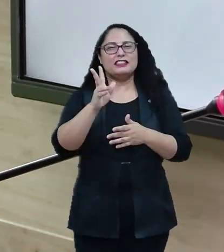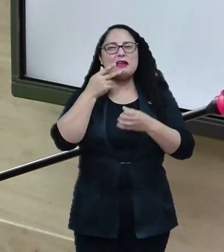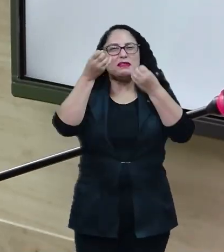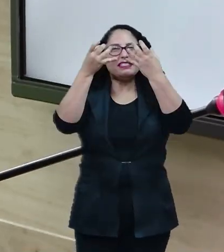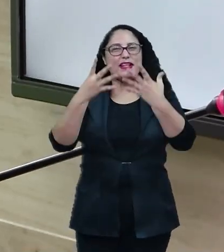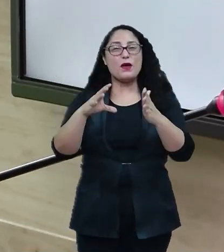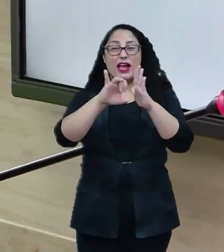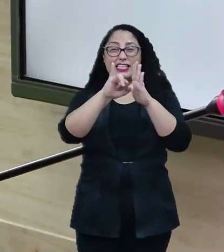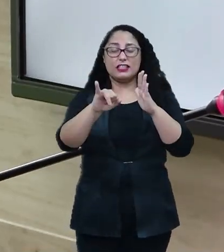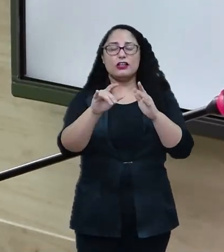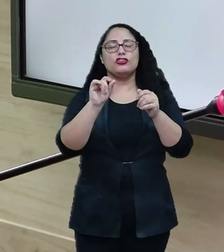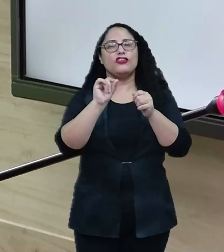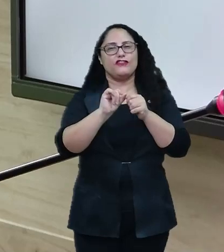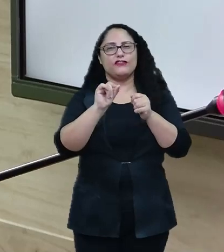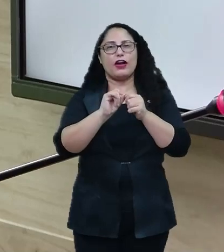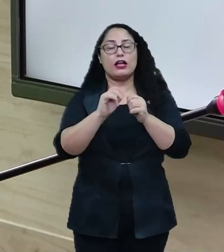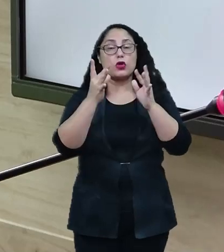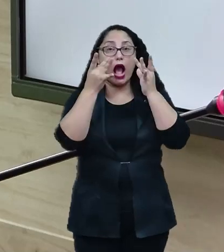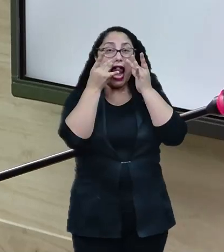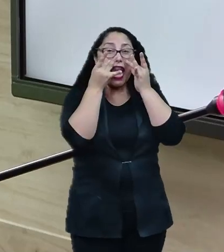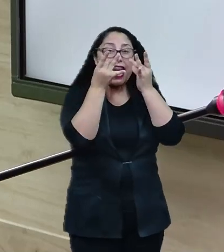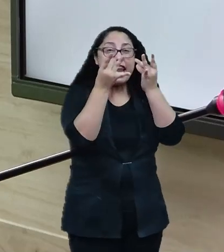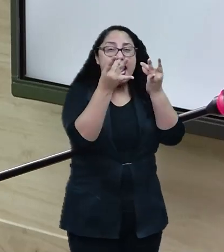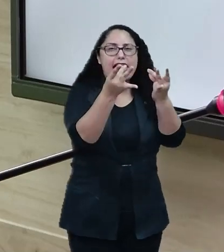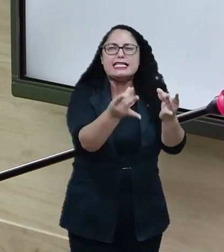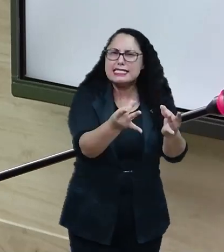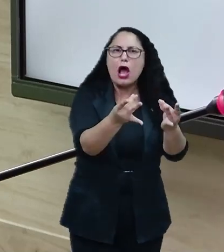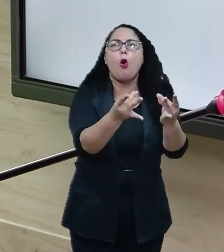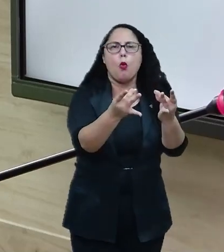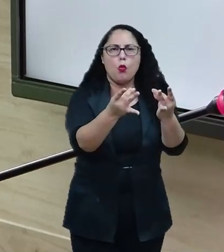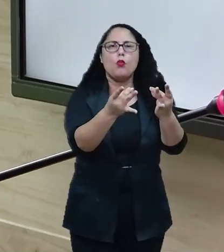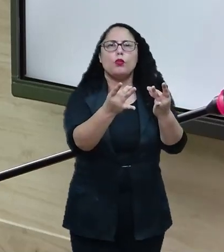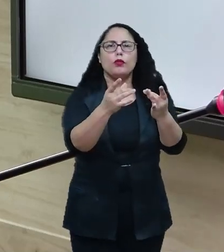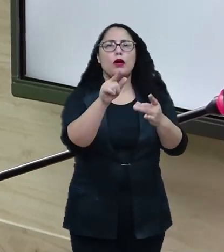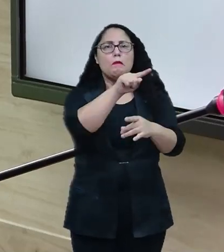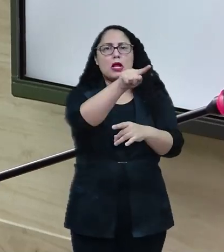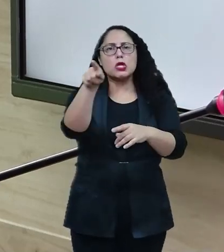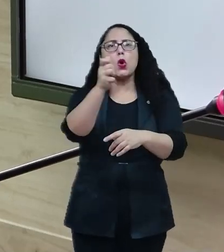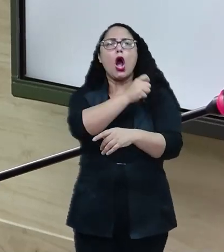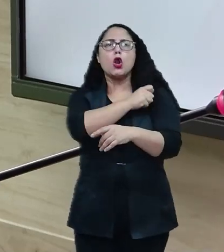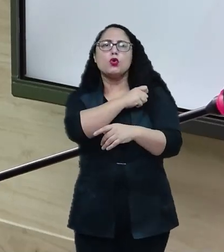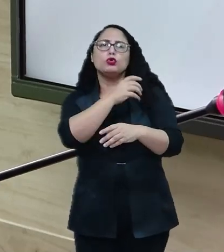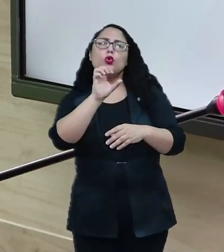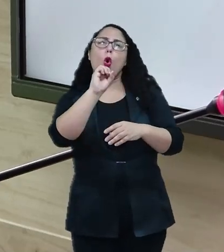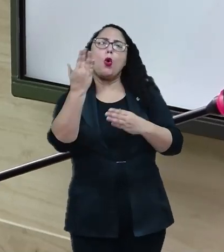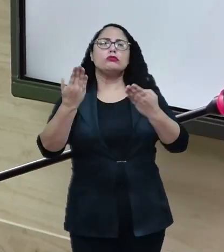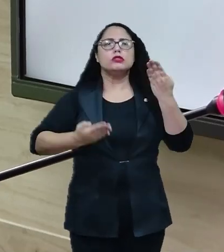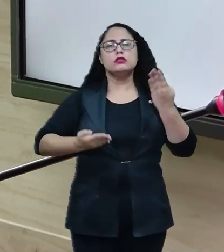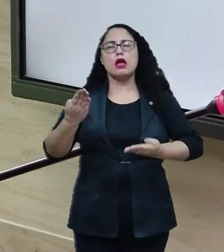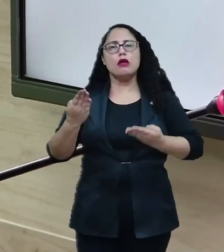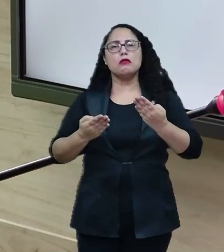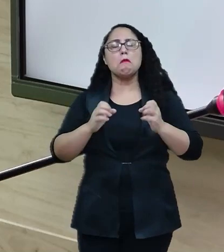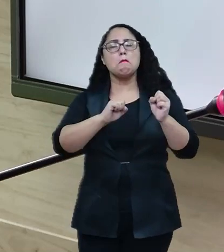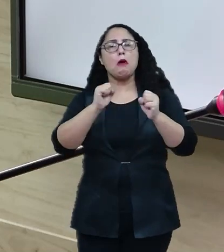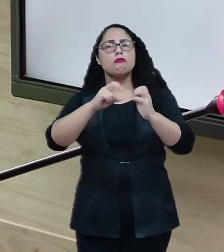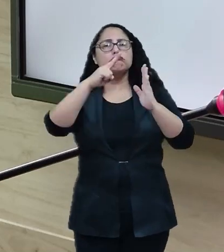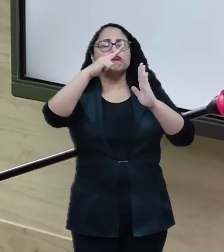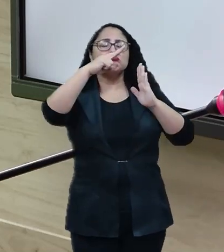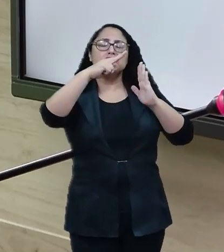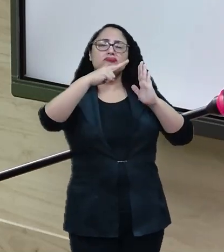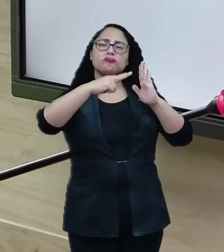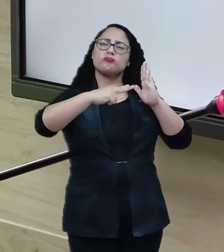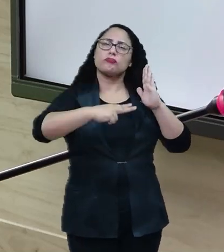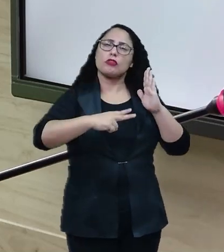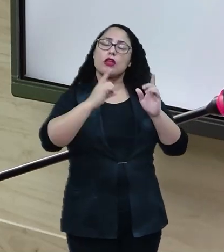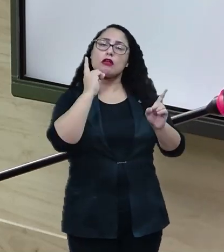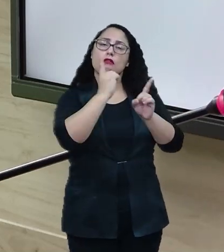falo, o edital a gente faz com muita atenção, para que o estudante ou o servidor possa ler